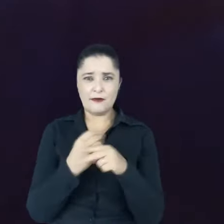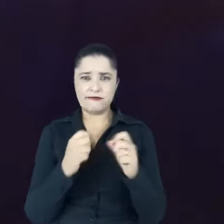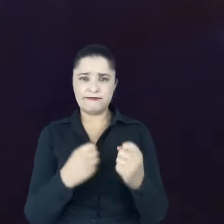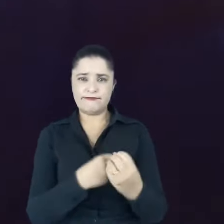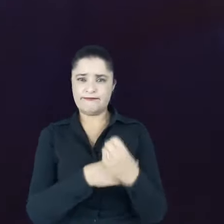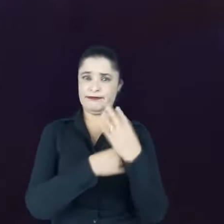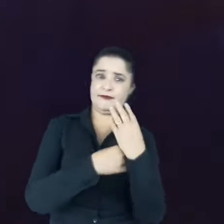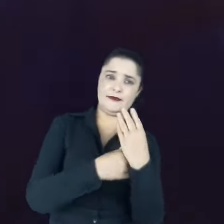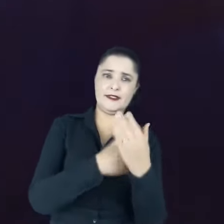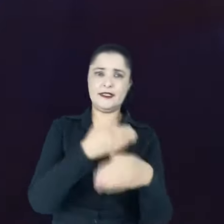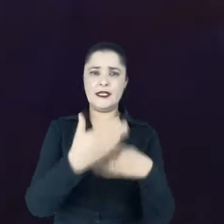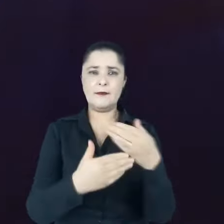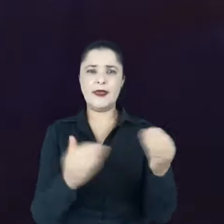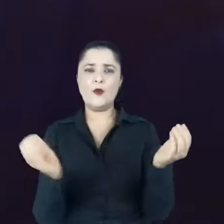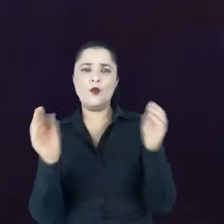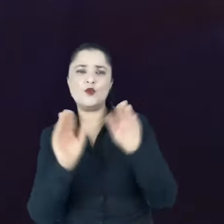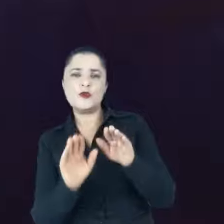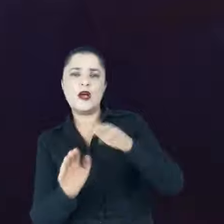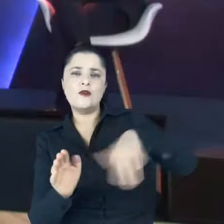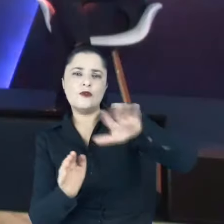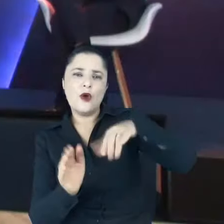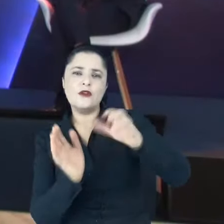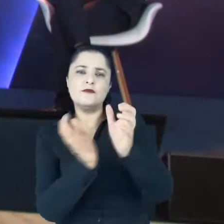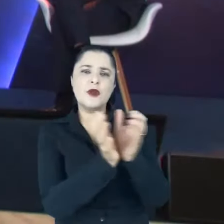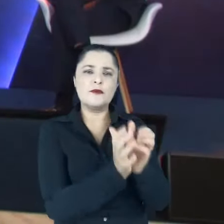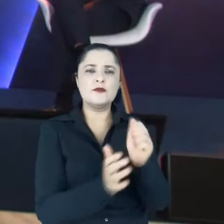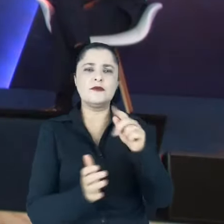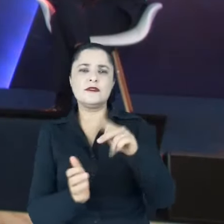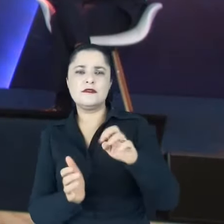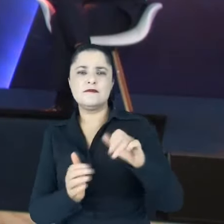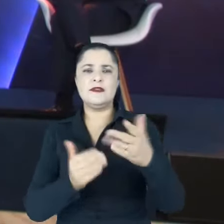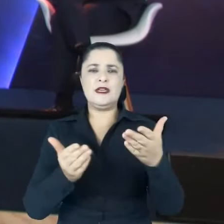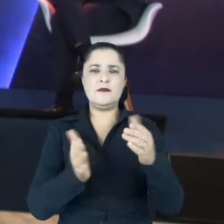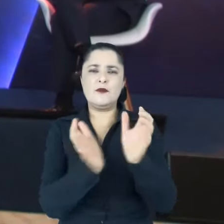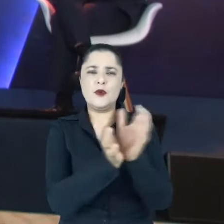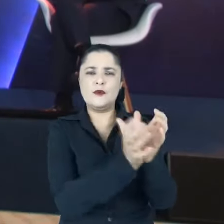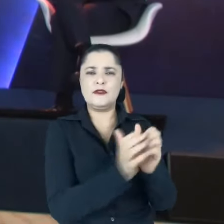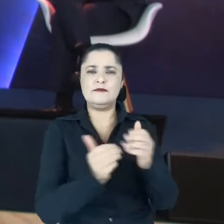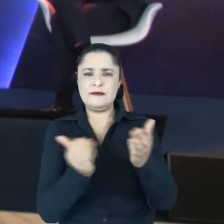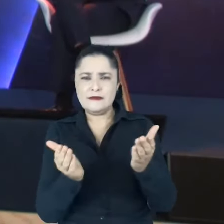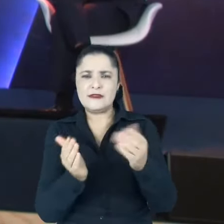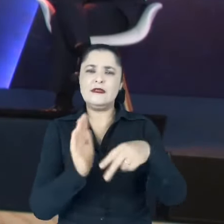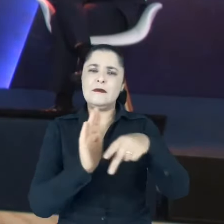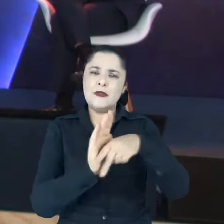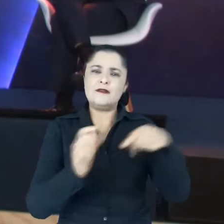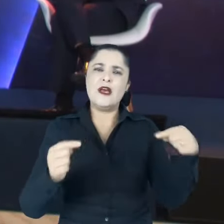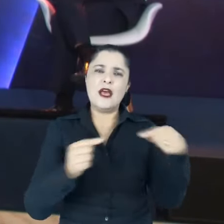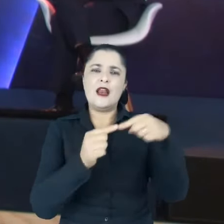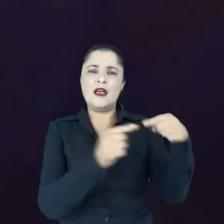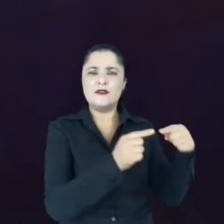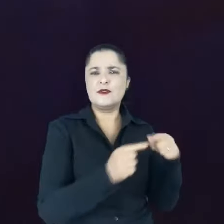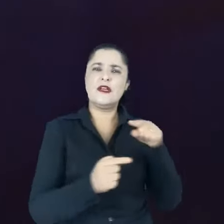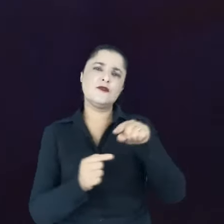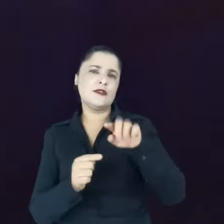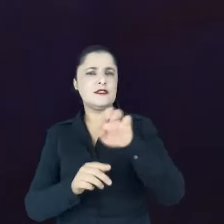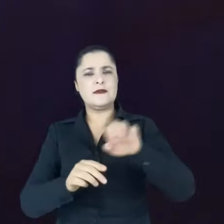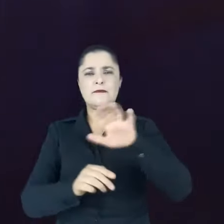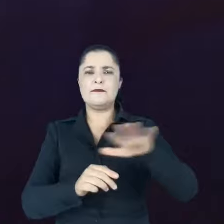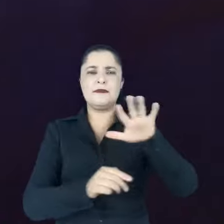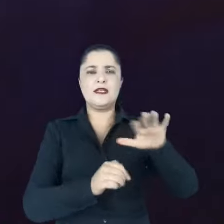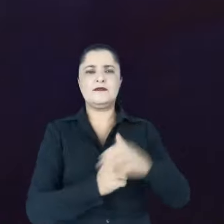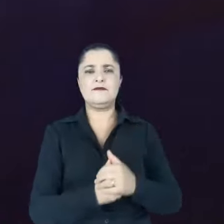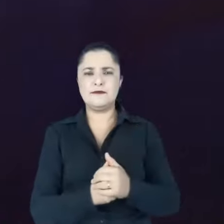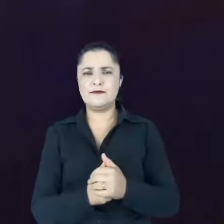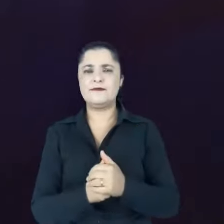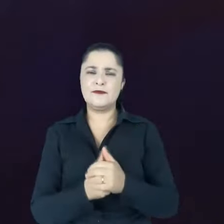aqui a presença do André e do Christopher, porque eu acho que algumas estão relacionadas aqui entre as empresas, né? Primeiro, a gente